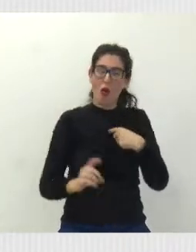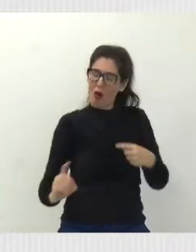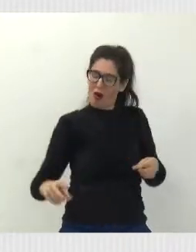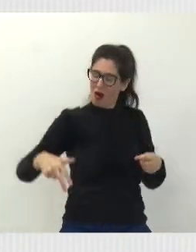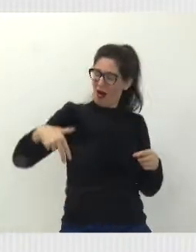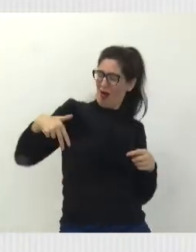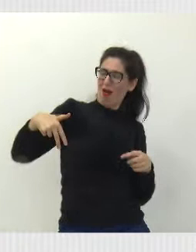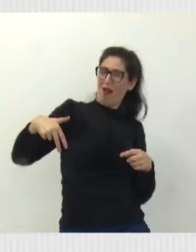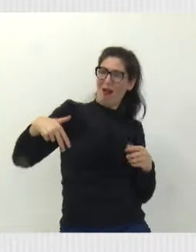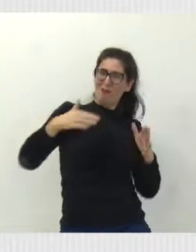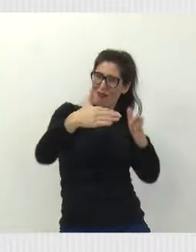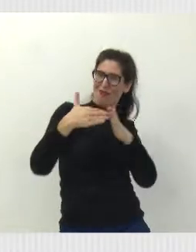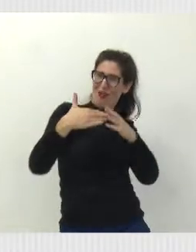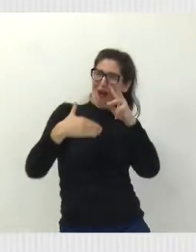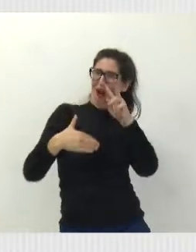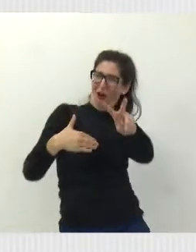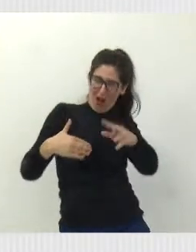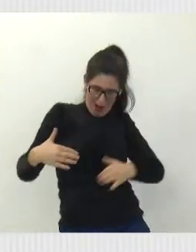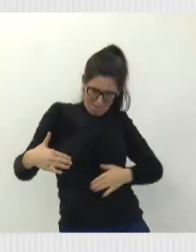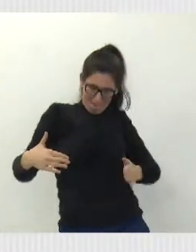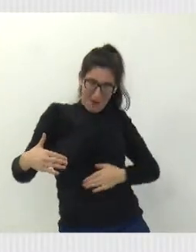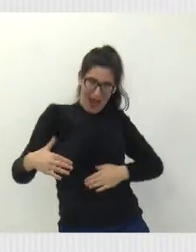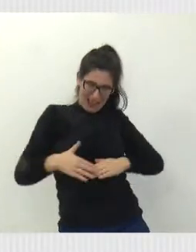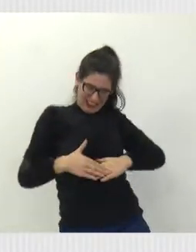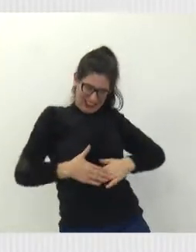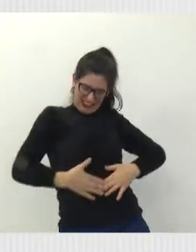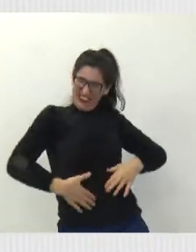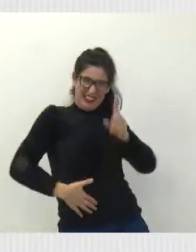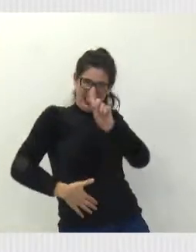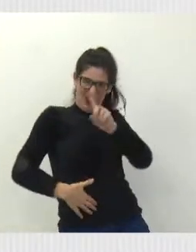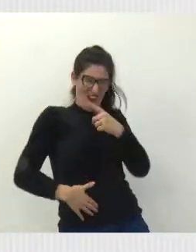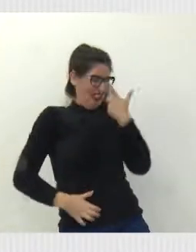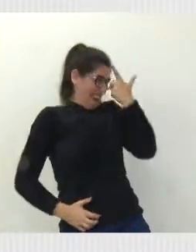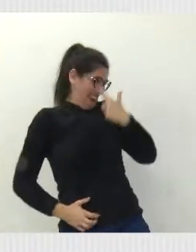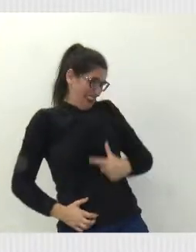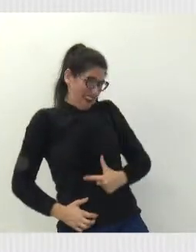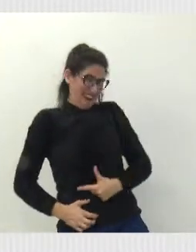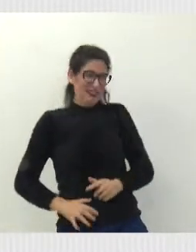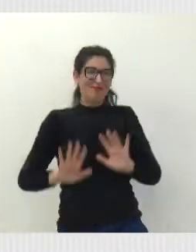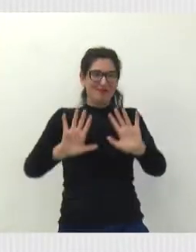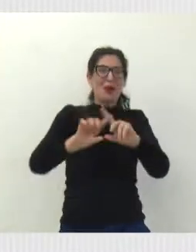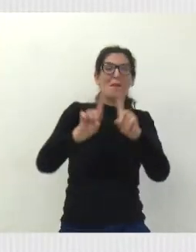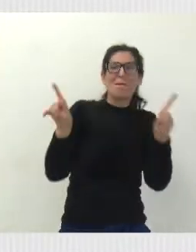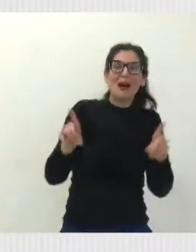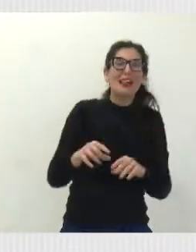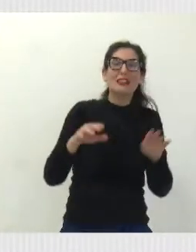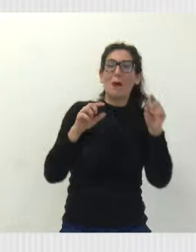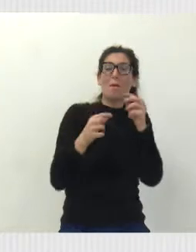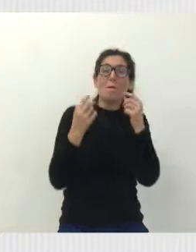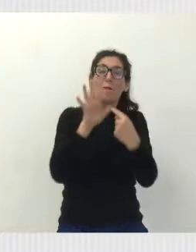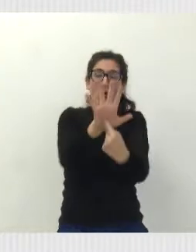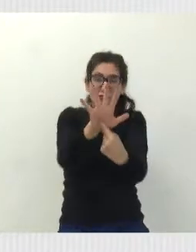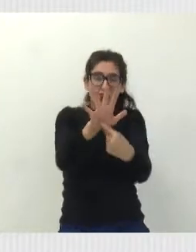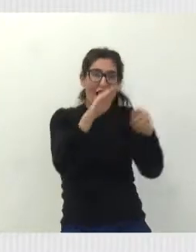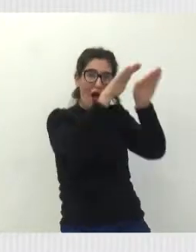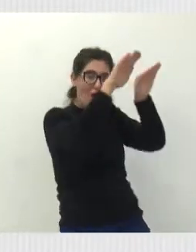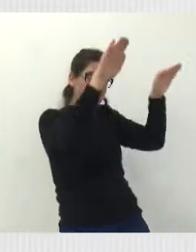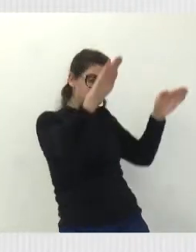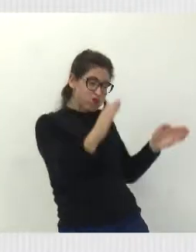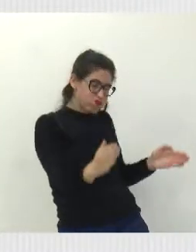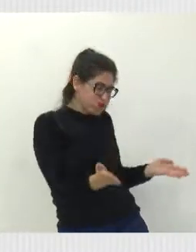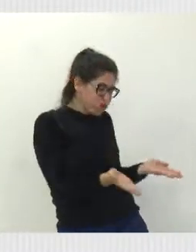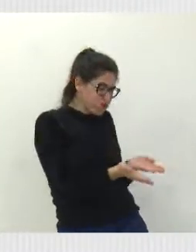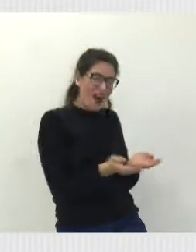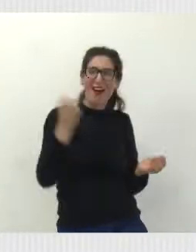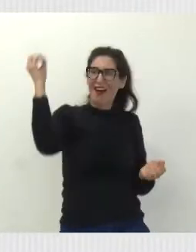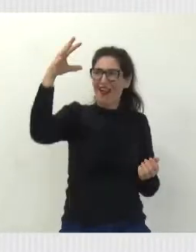não olhe a minha barriga, ela está ridícula, mas eu estou ali ao lado de uma caixa de controle do semáforo. É porque você só vai observar a minha